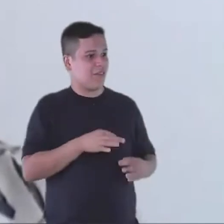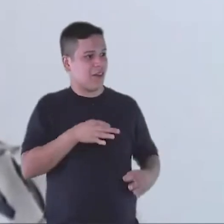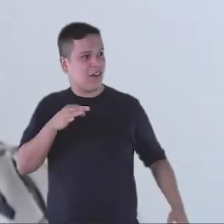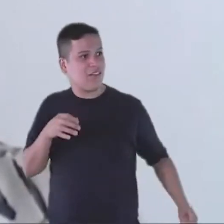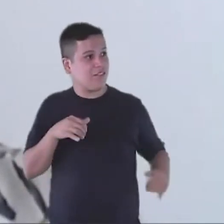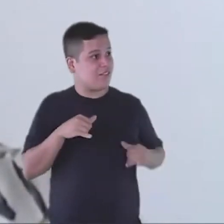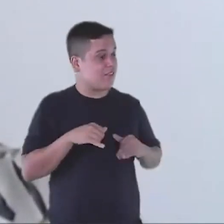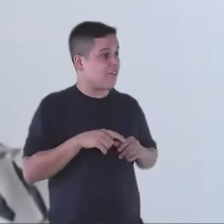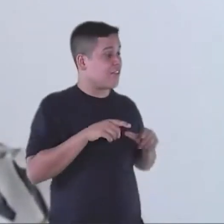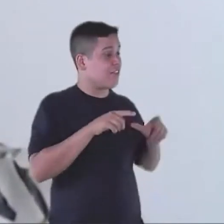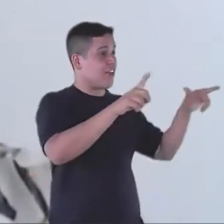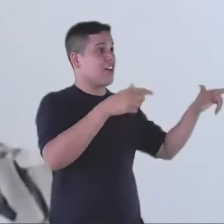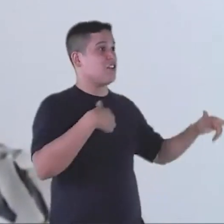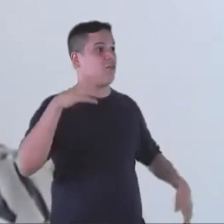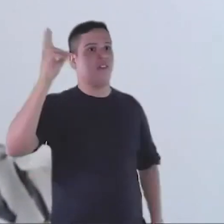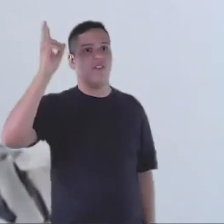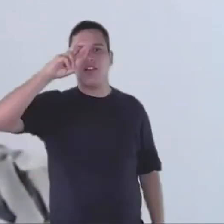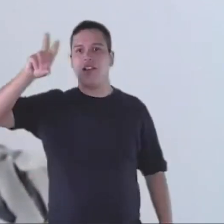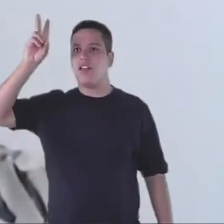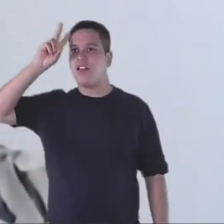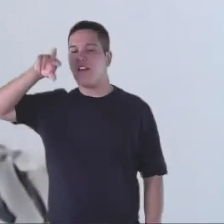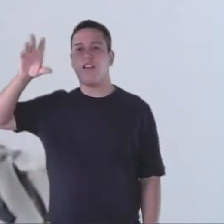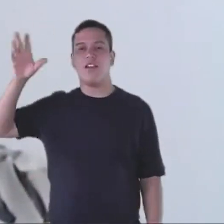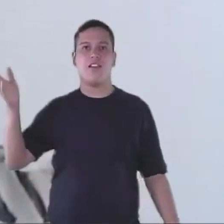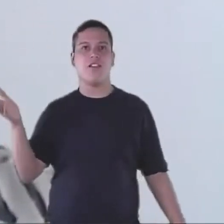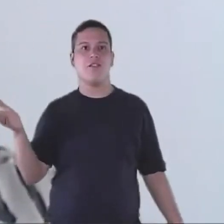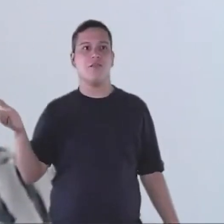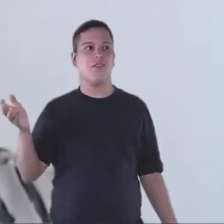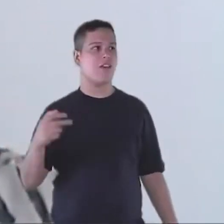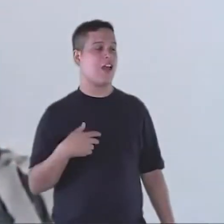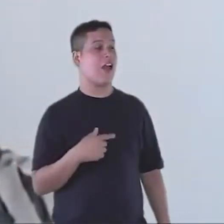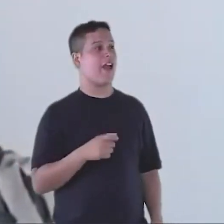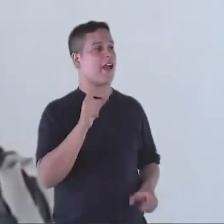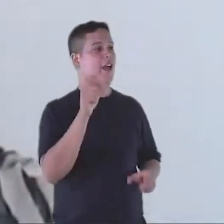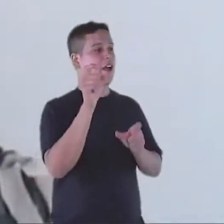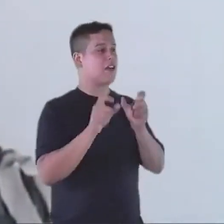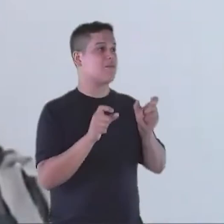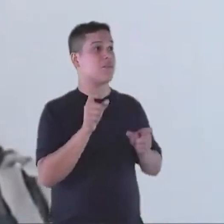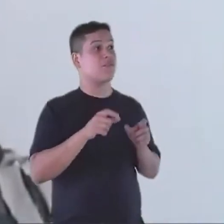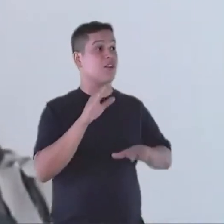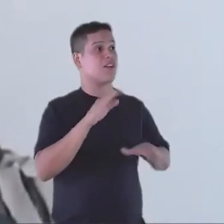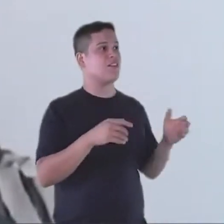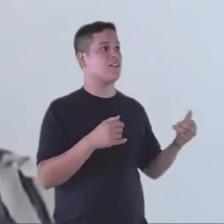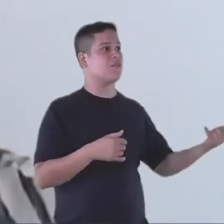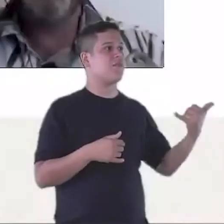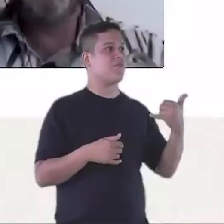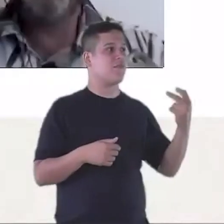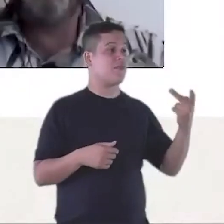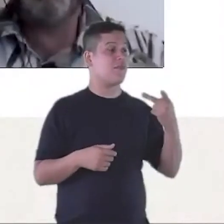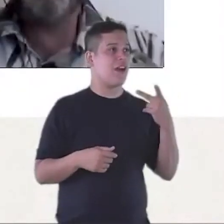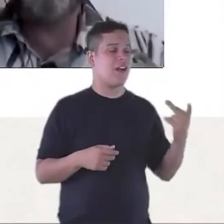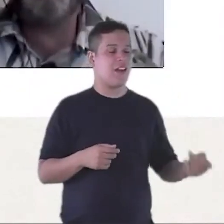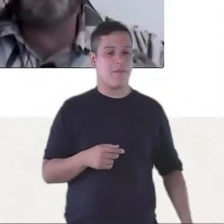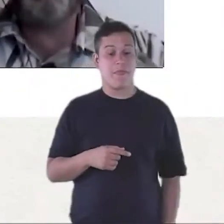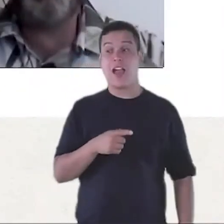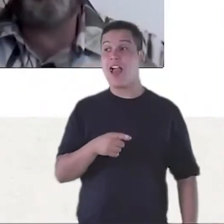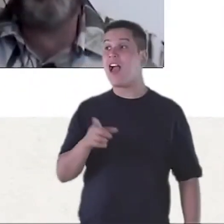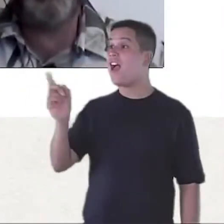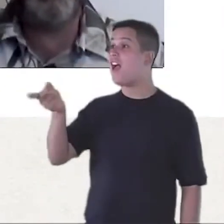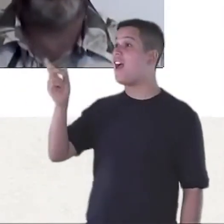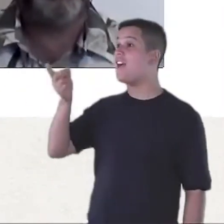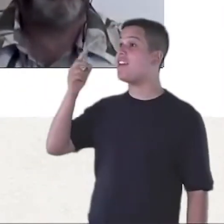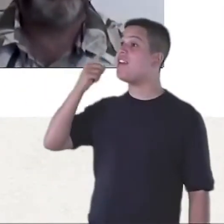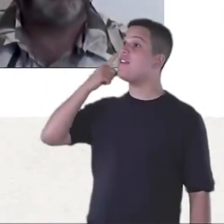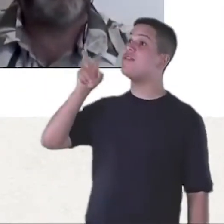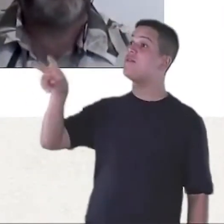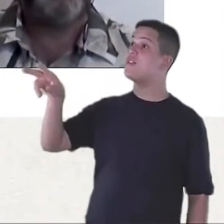encontram. Ah! Eu te vi em Ouro Preto. E eu penso, meu Deus, foi naquele dia. Eu não sei nada. Eu não sei o que responder para essa